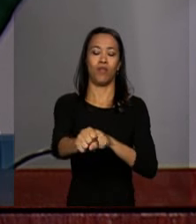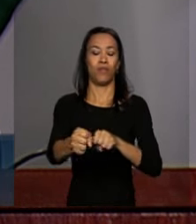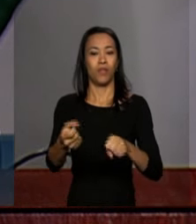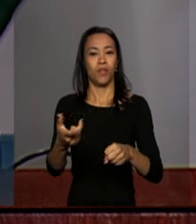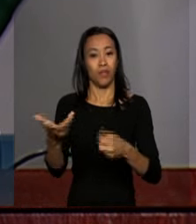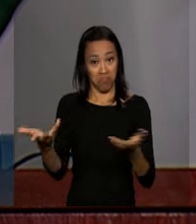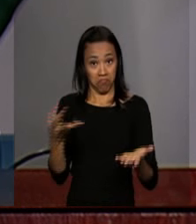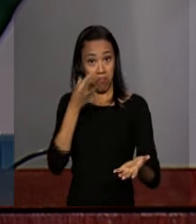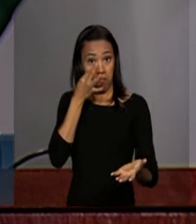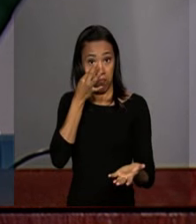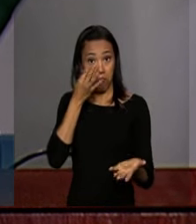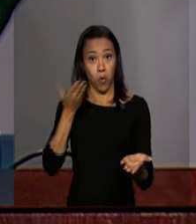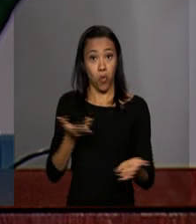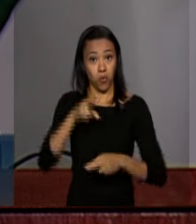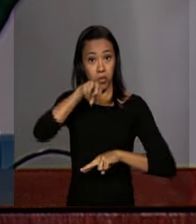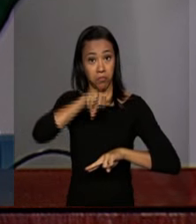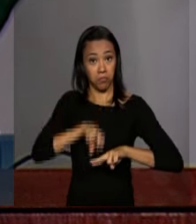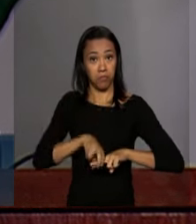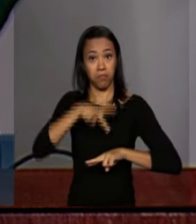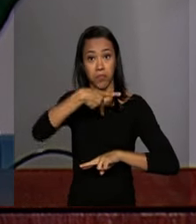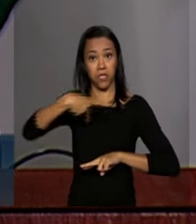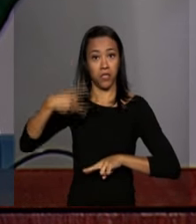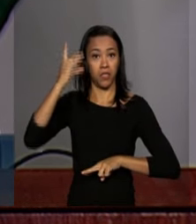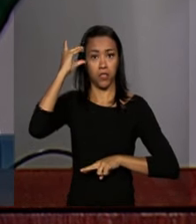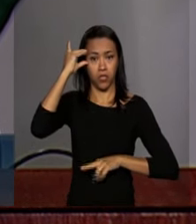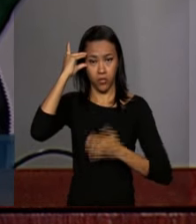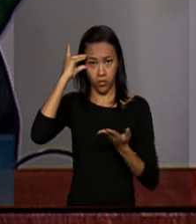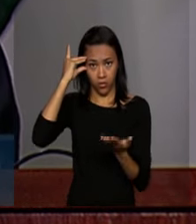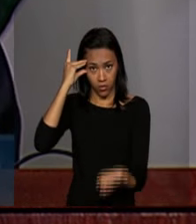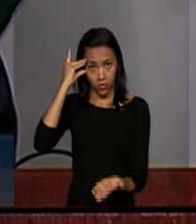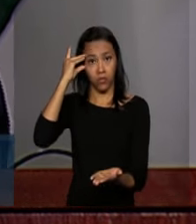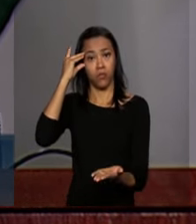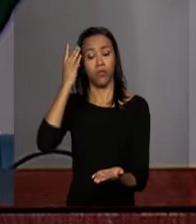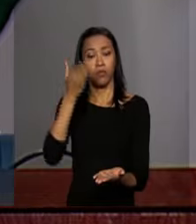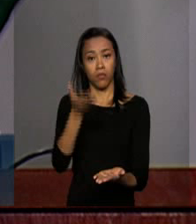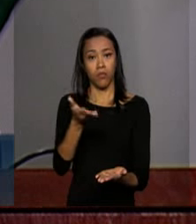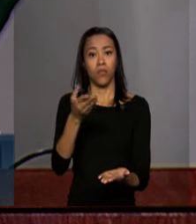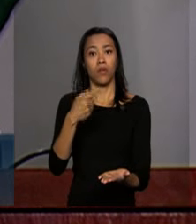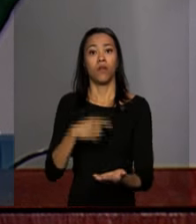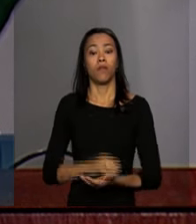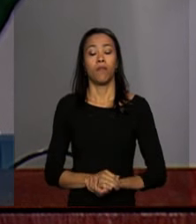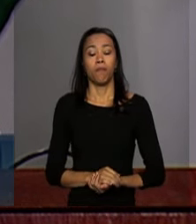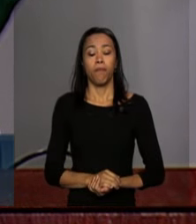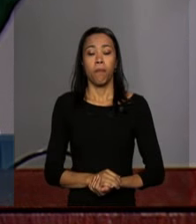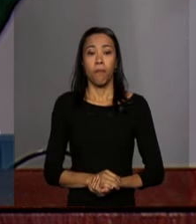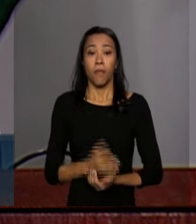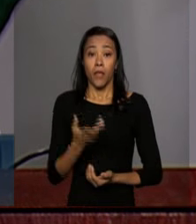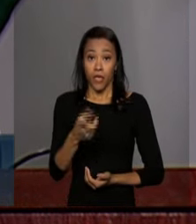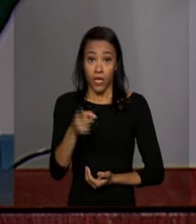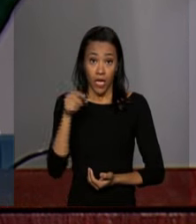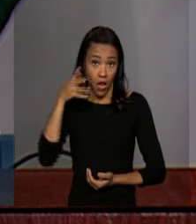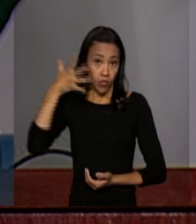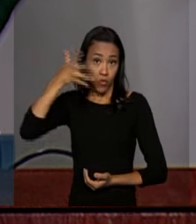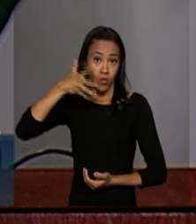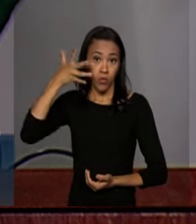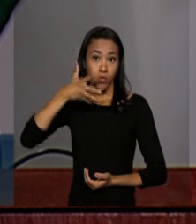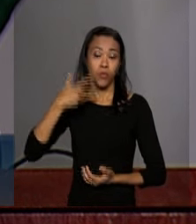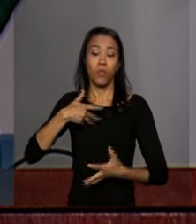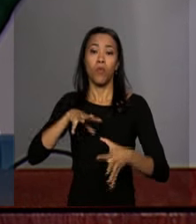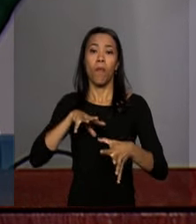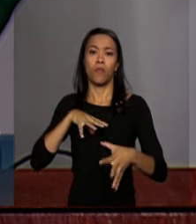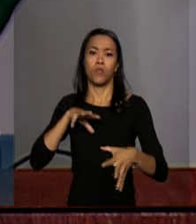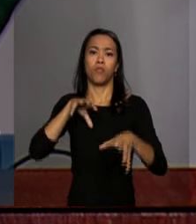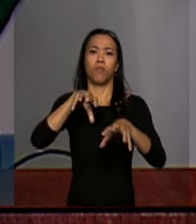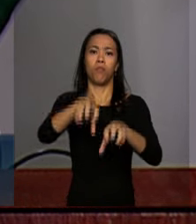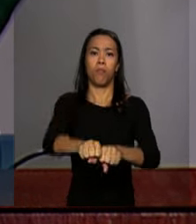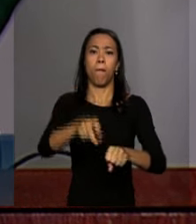pela presença da senhora chefe de Estado de Governo, chefe ipso facto da nossa diplomacia, em cujo discurso de posse